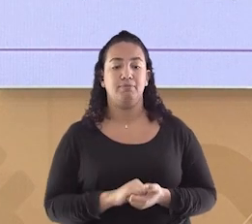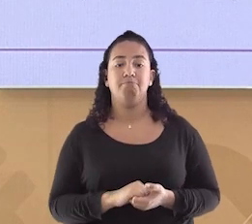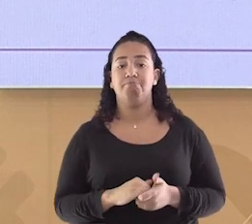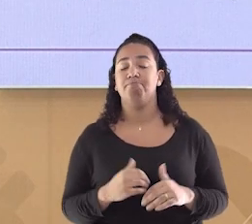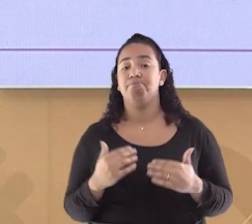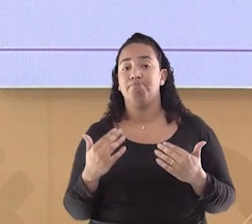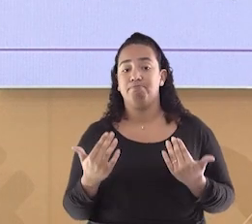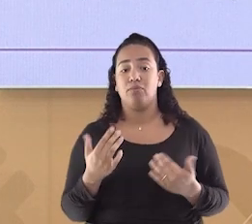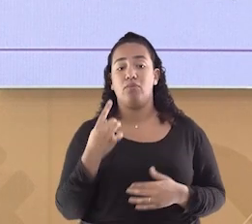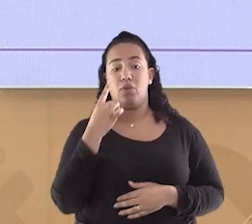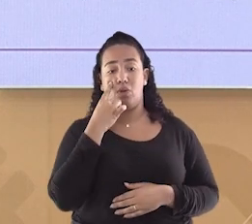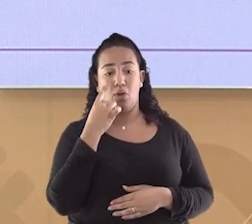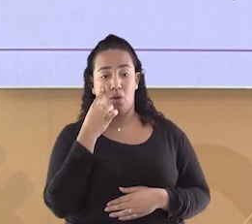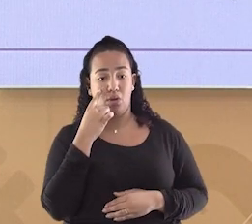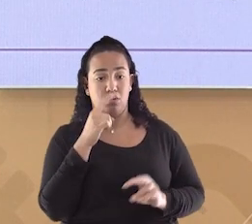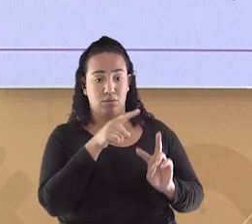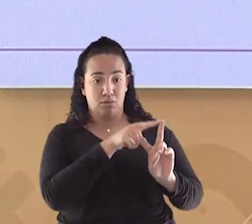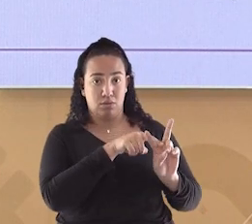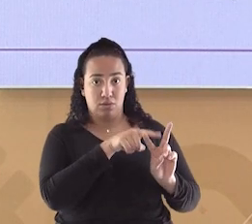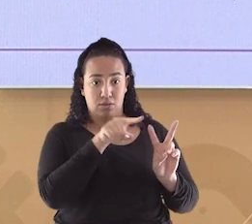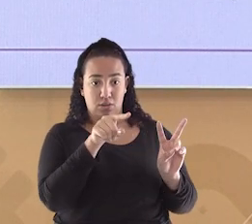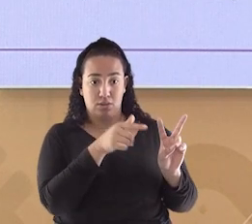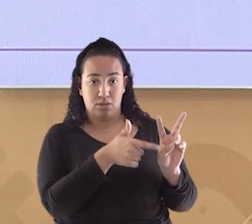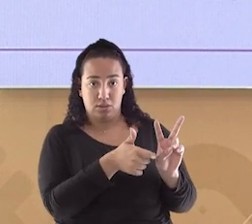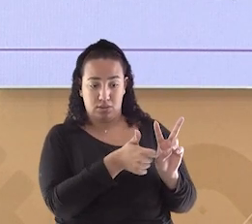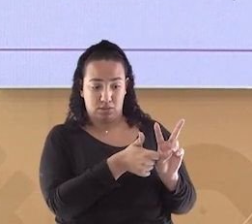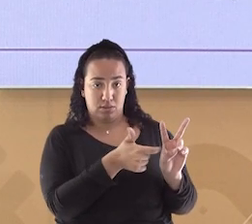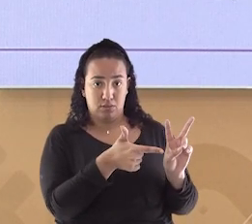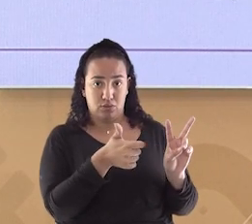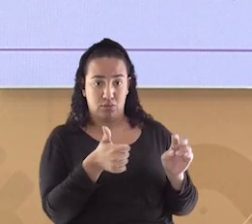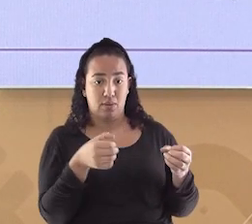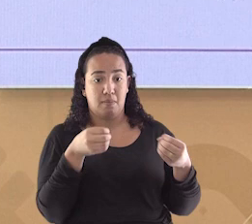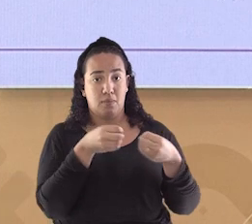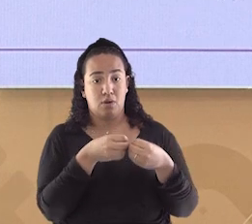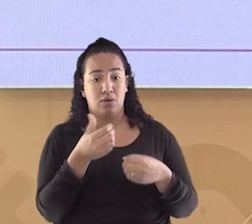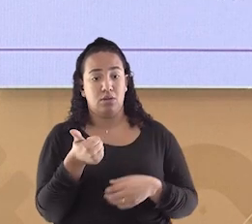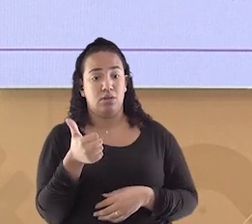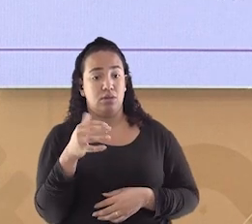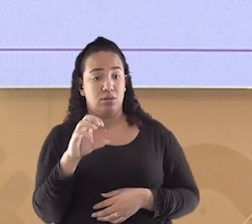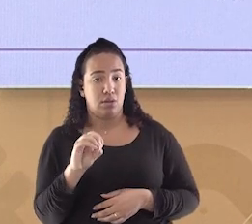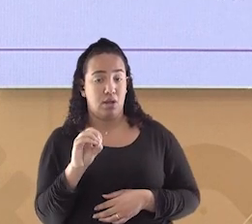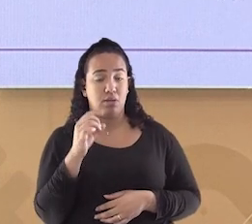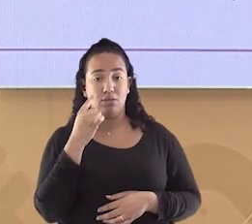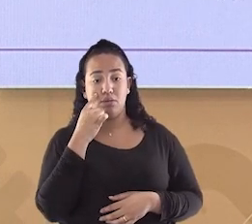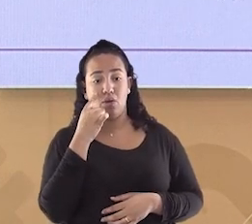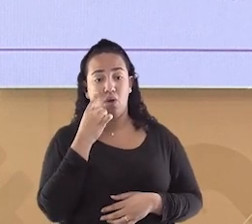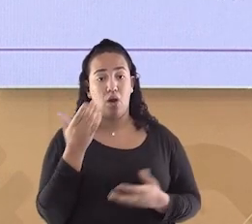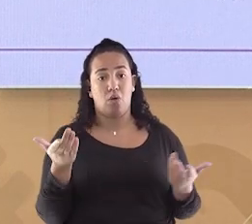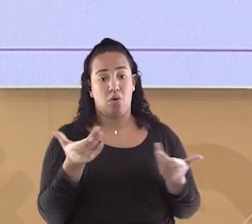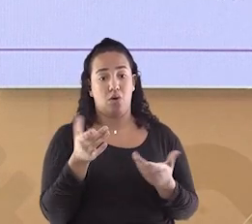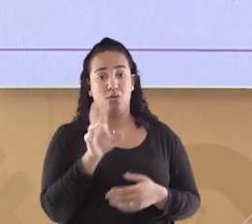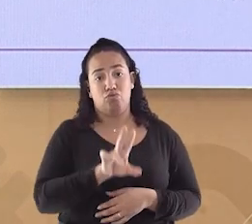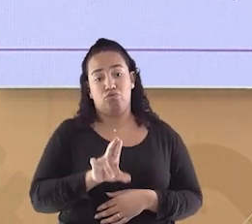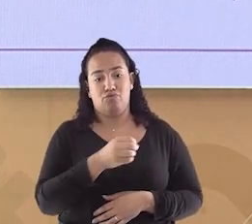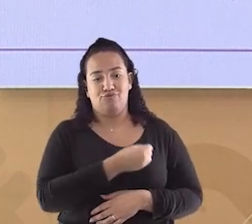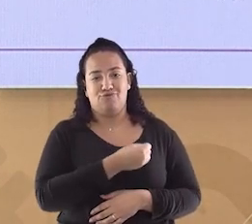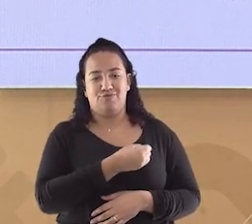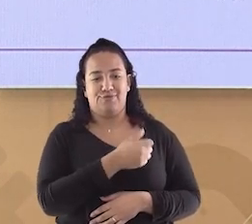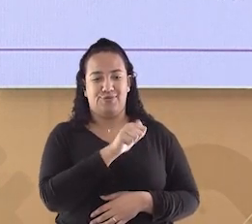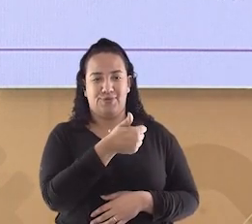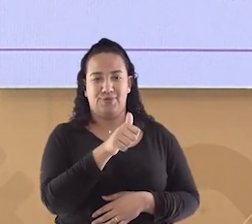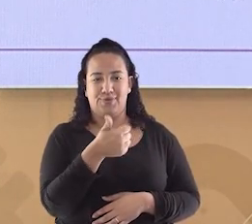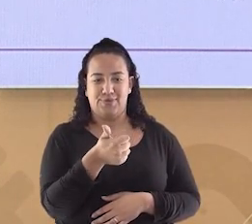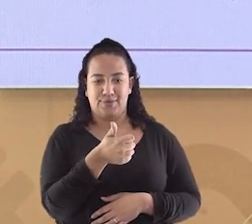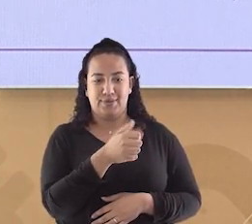que sabemos que a raiz de 121 é próximo do 10, podemos pegar o 11